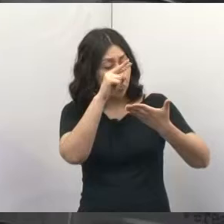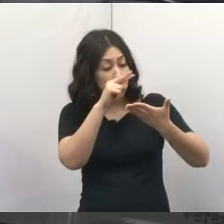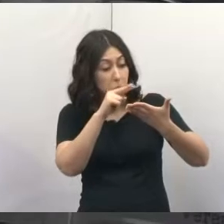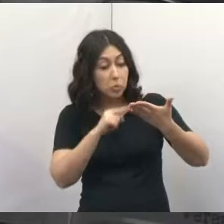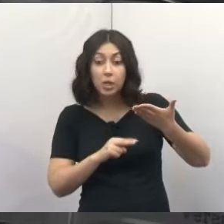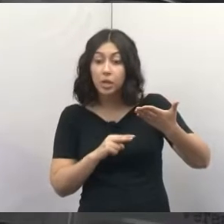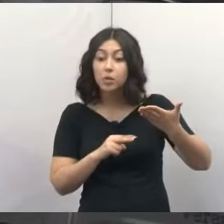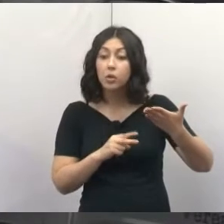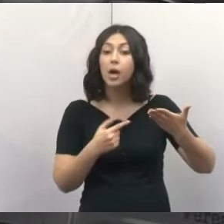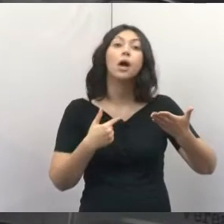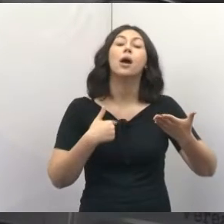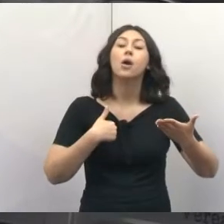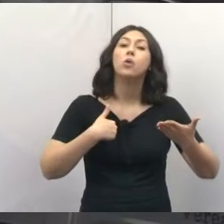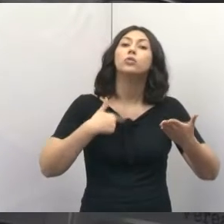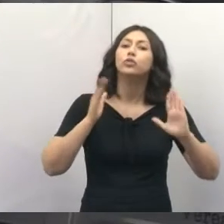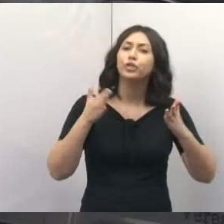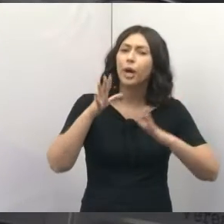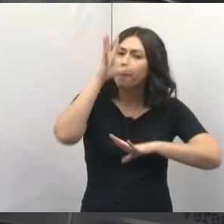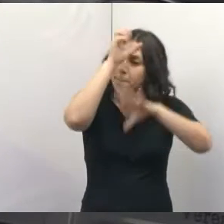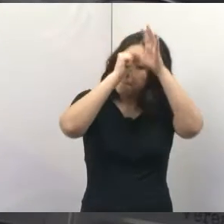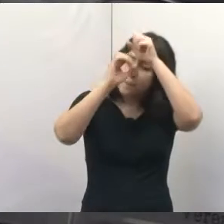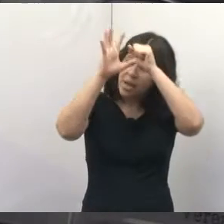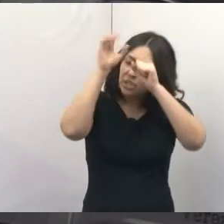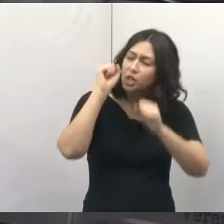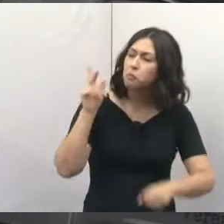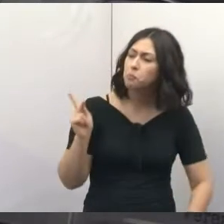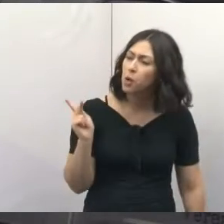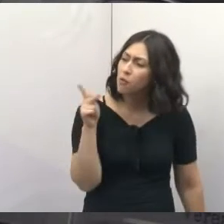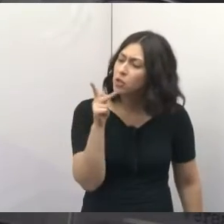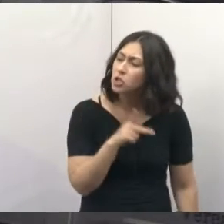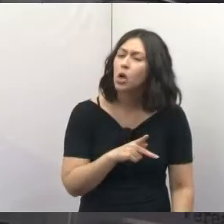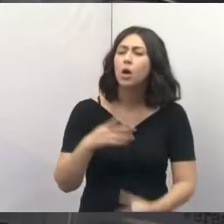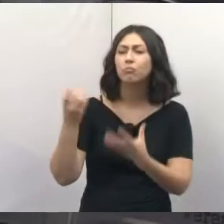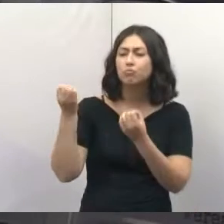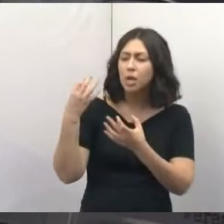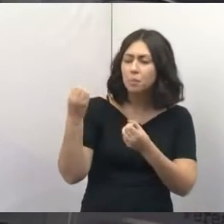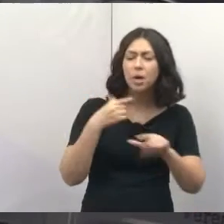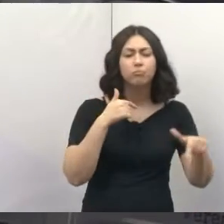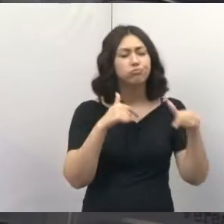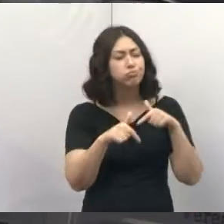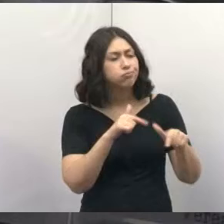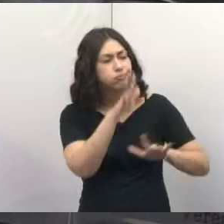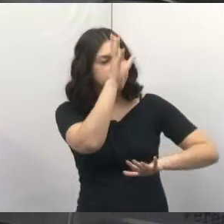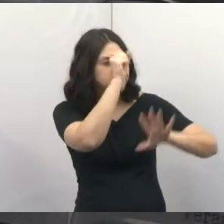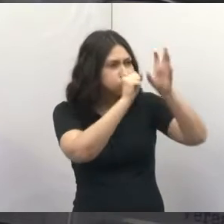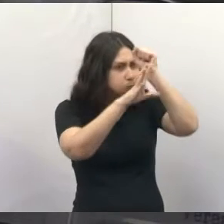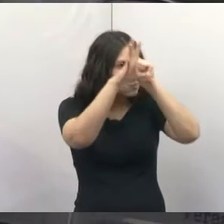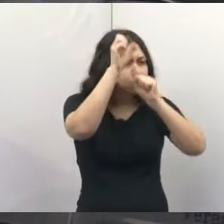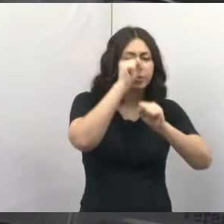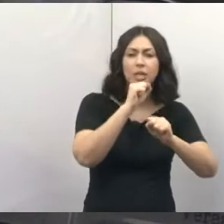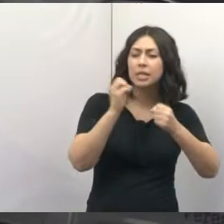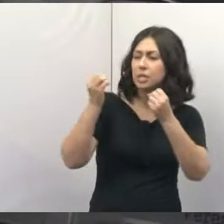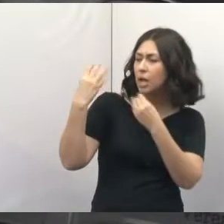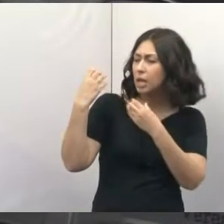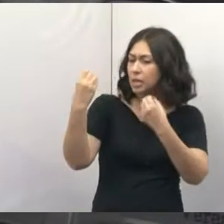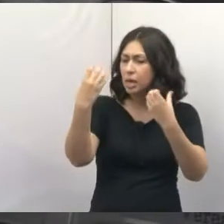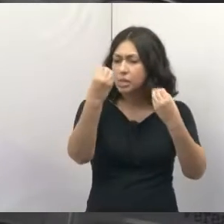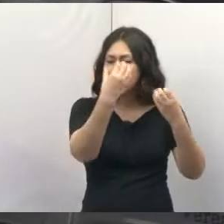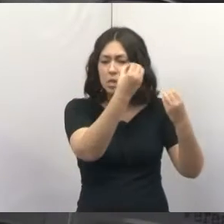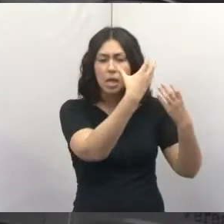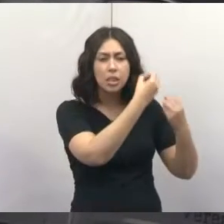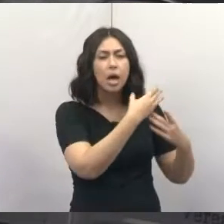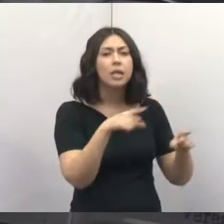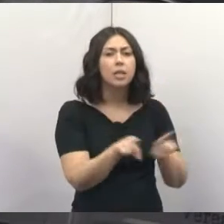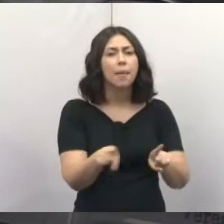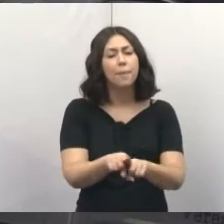nos ensinamentos que eu trago dos professores, das pessoas que eu trabalhei, das pessoas que me ensinam a cada dia, do